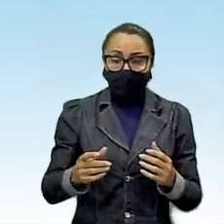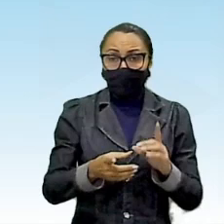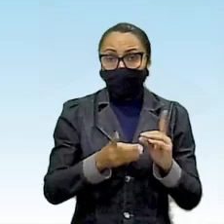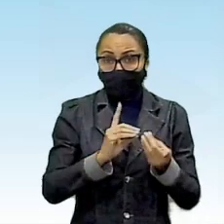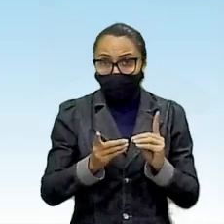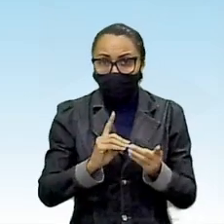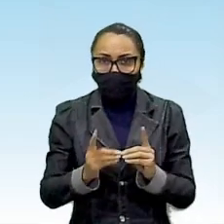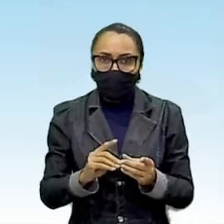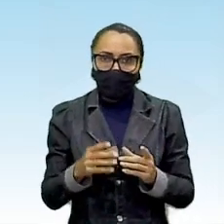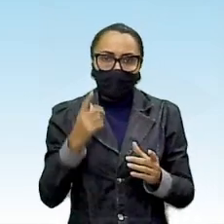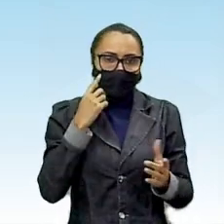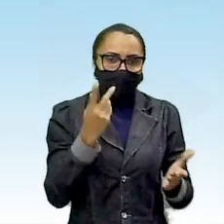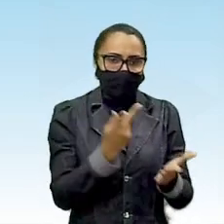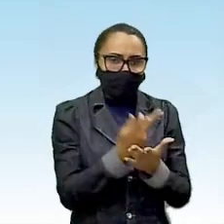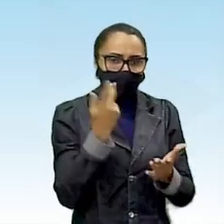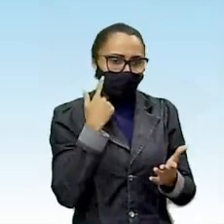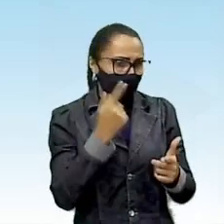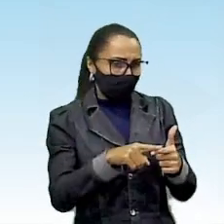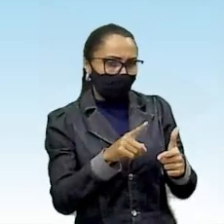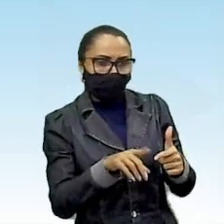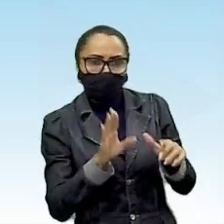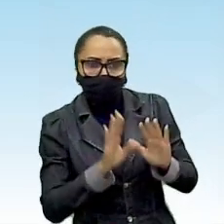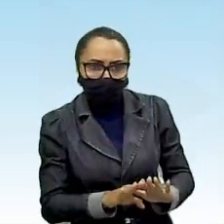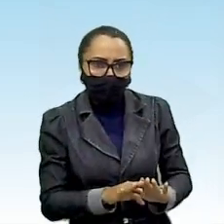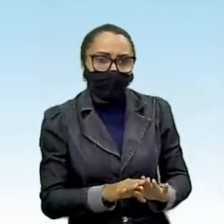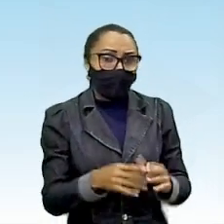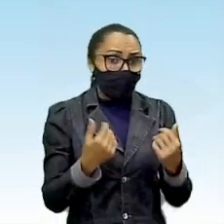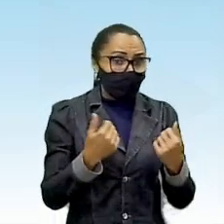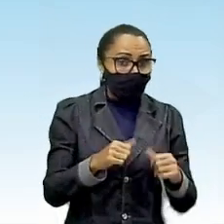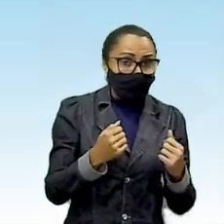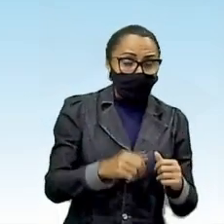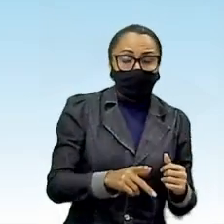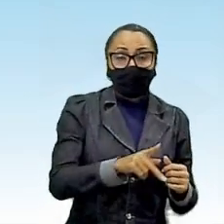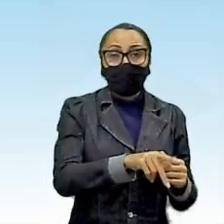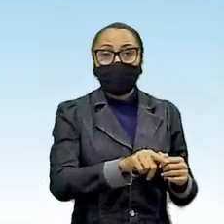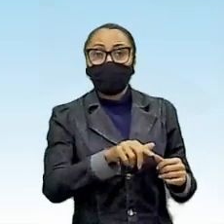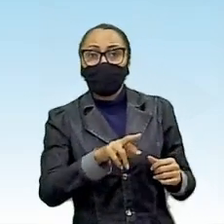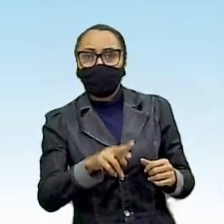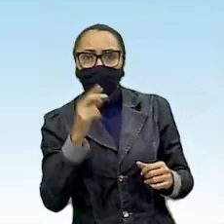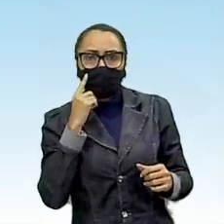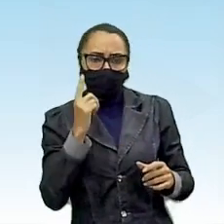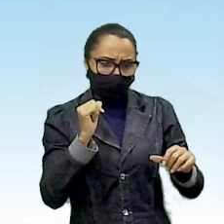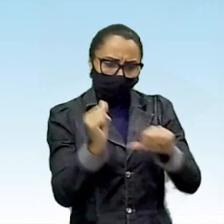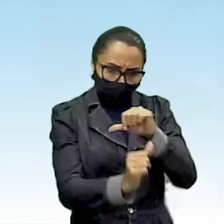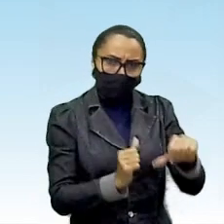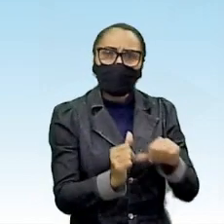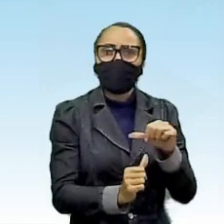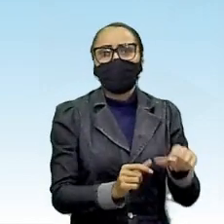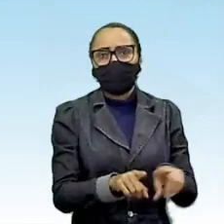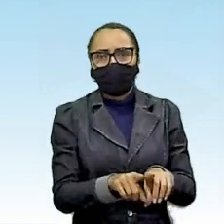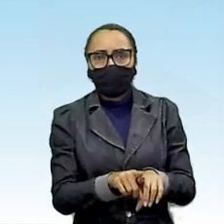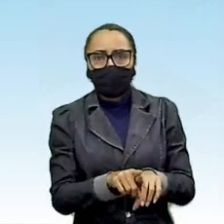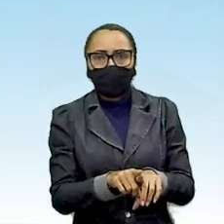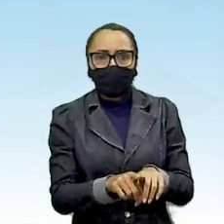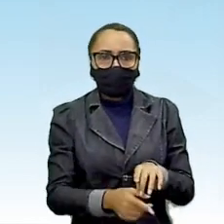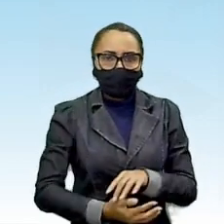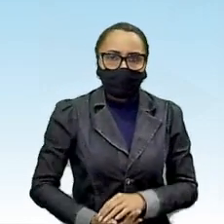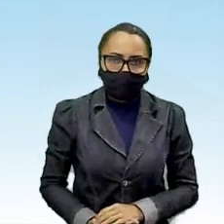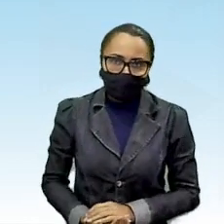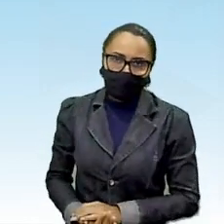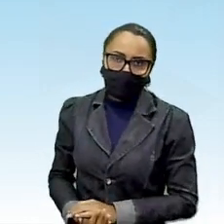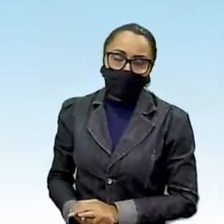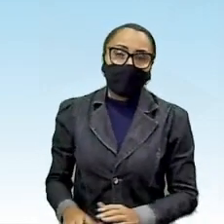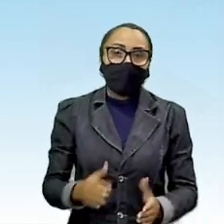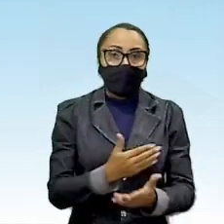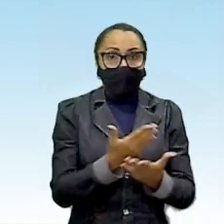Então, se acontecer um acidente, é necessário que esse PGR ele seja modificado também. E aí, essas